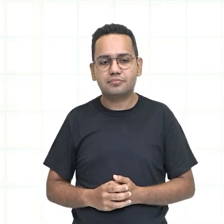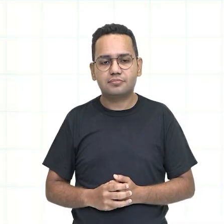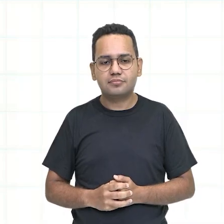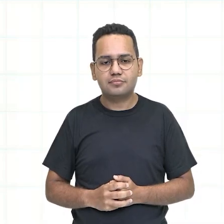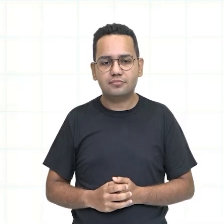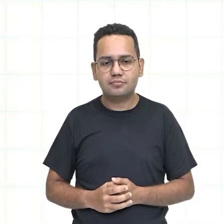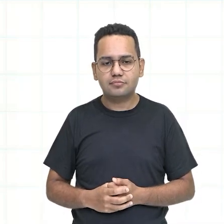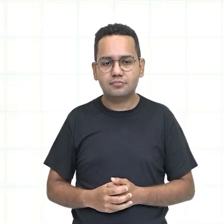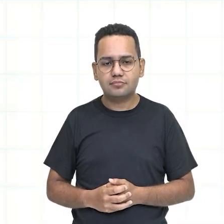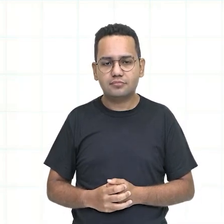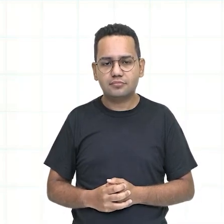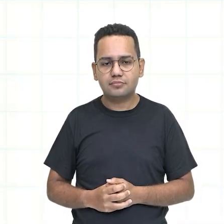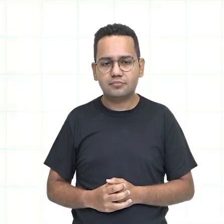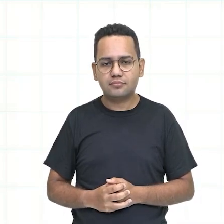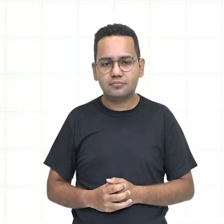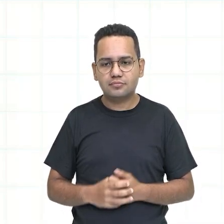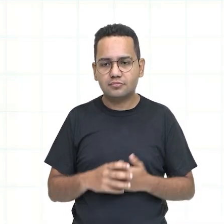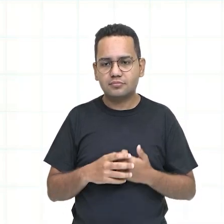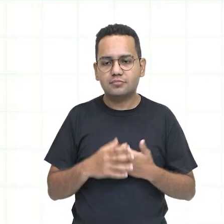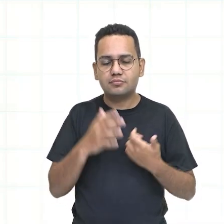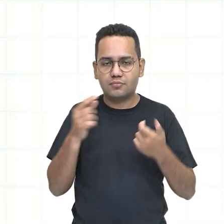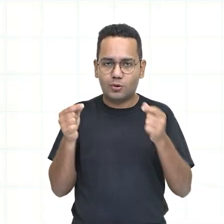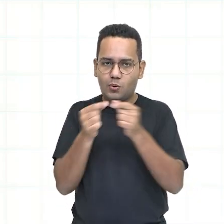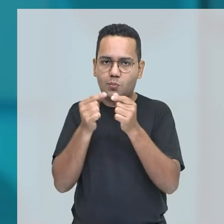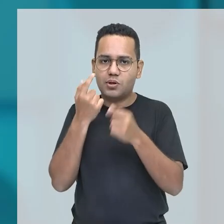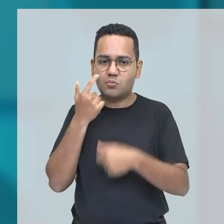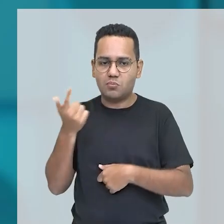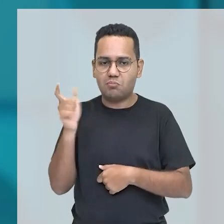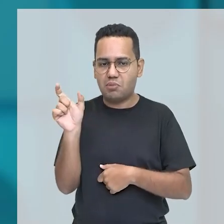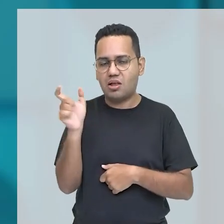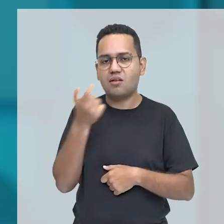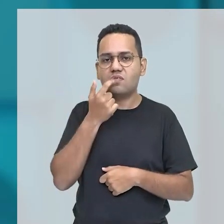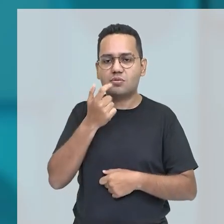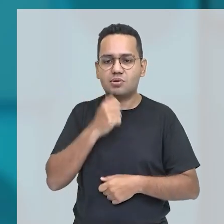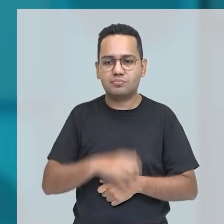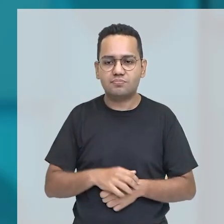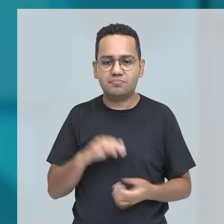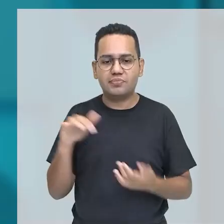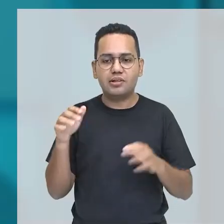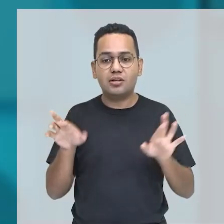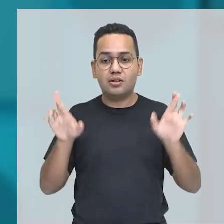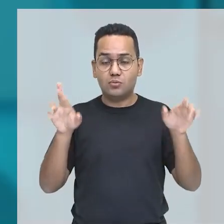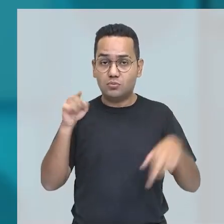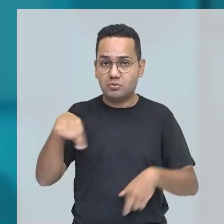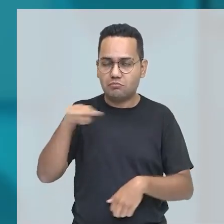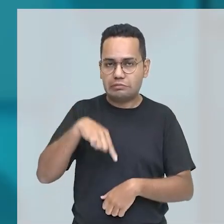oposição, como a linking word however, right?